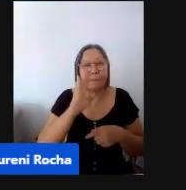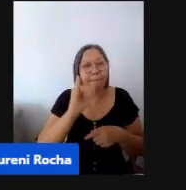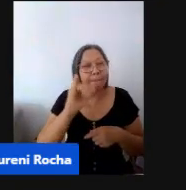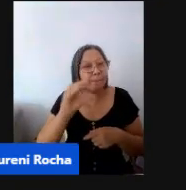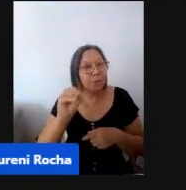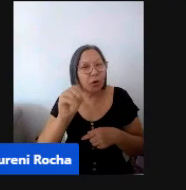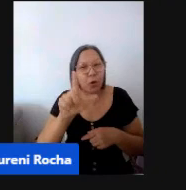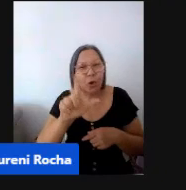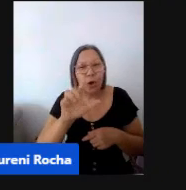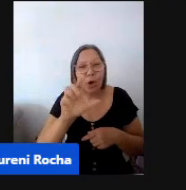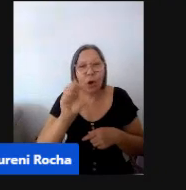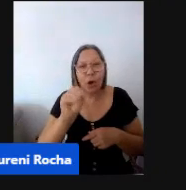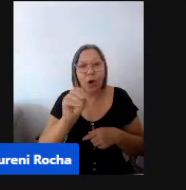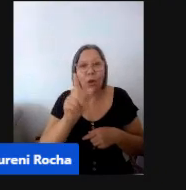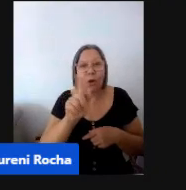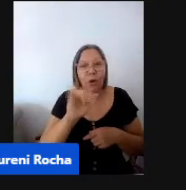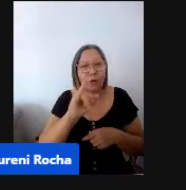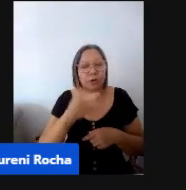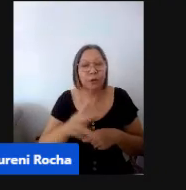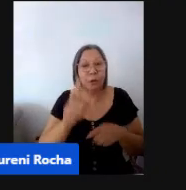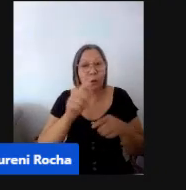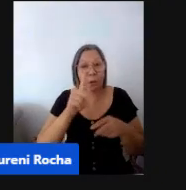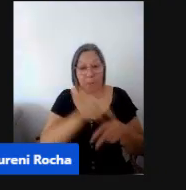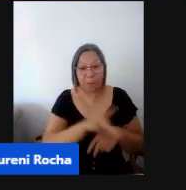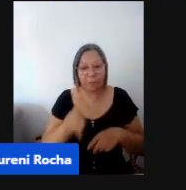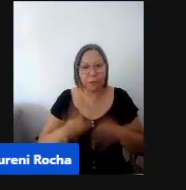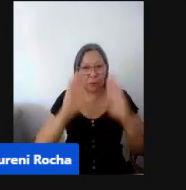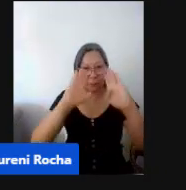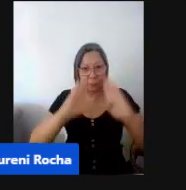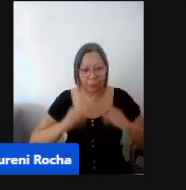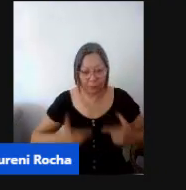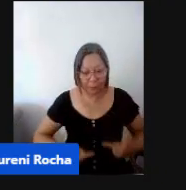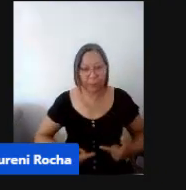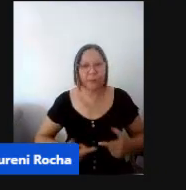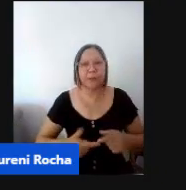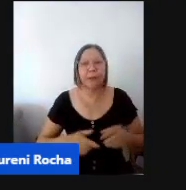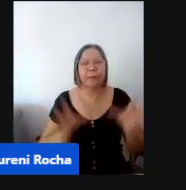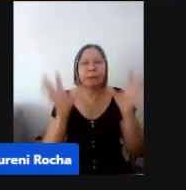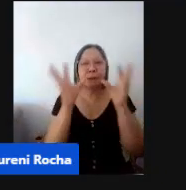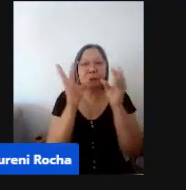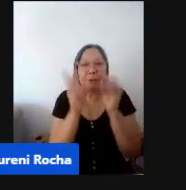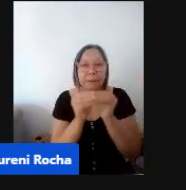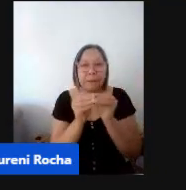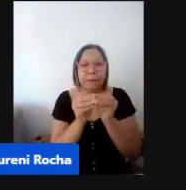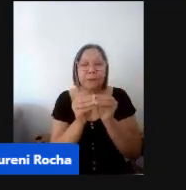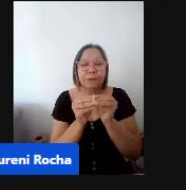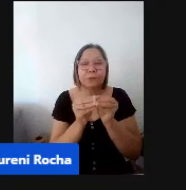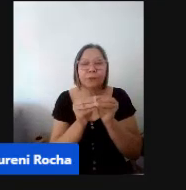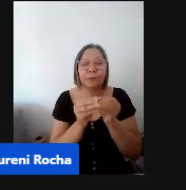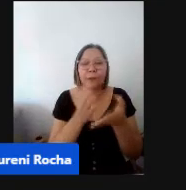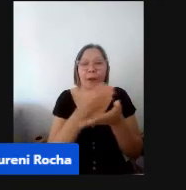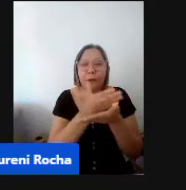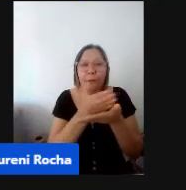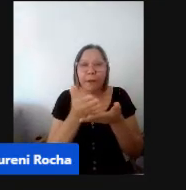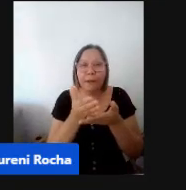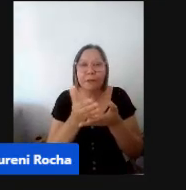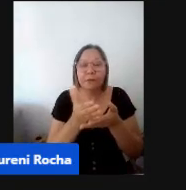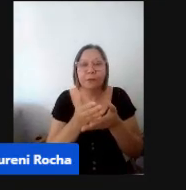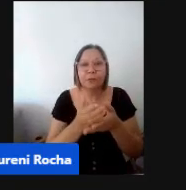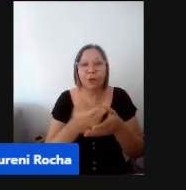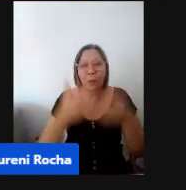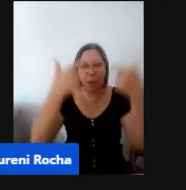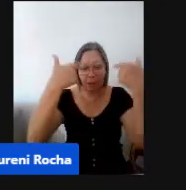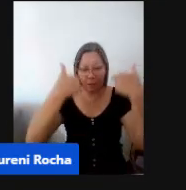biologia têm que tentar resumir toda essa explicação a partir só da explicação anatômica do nosso